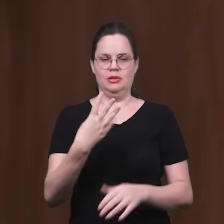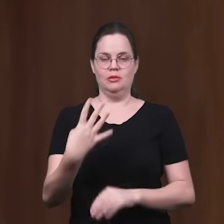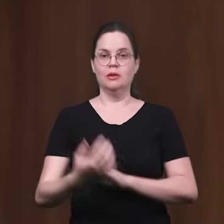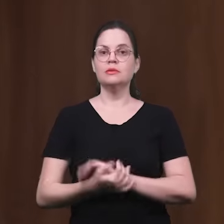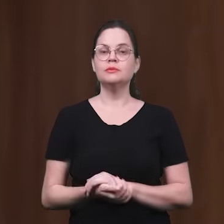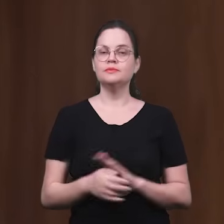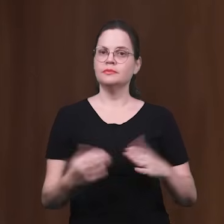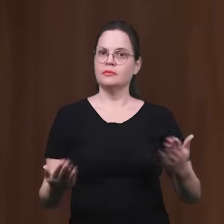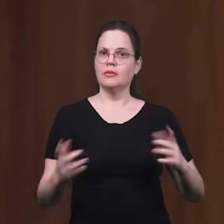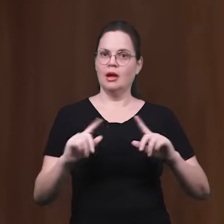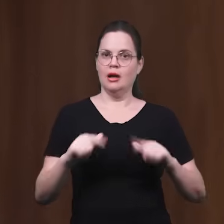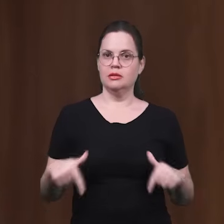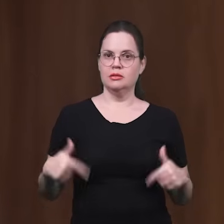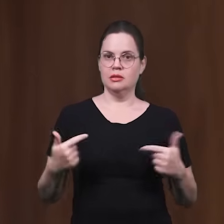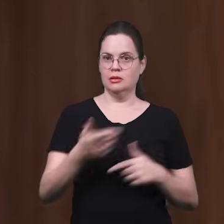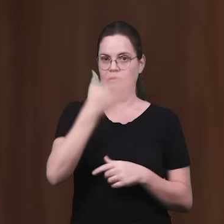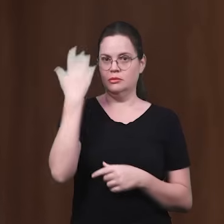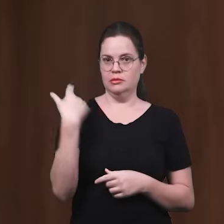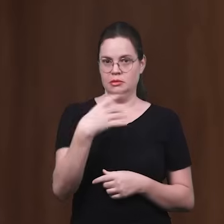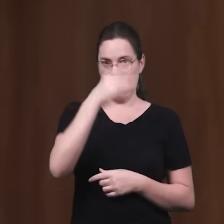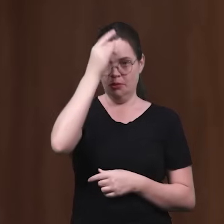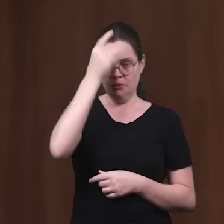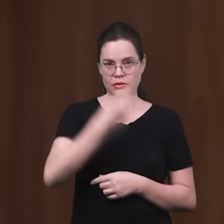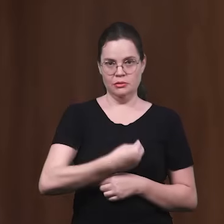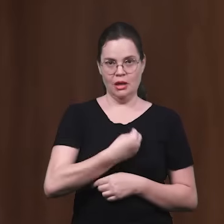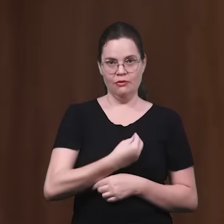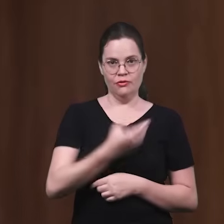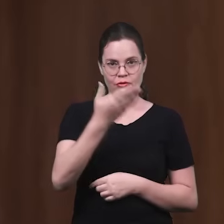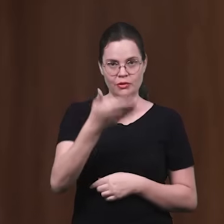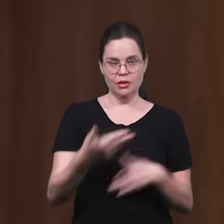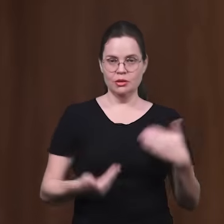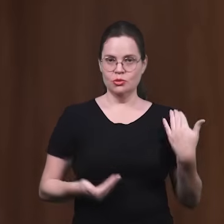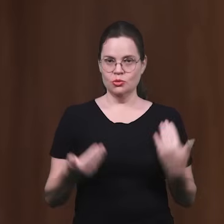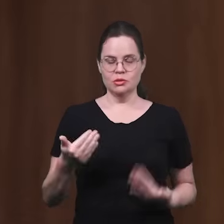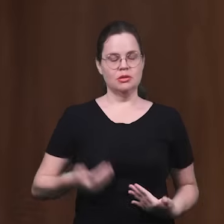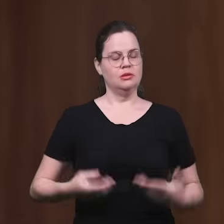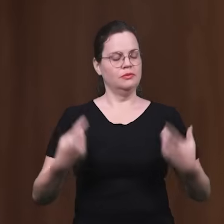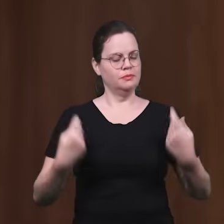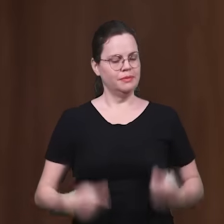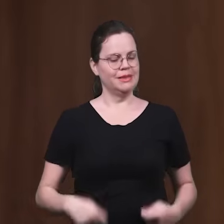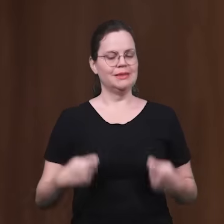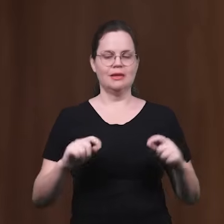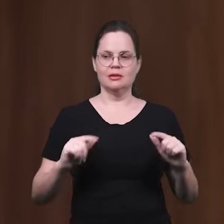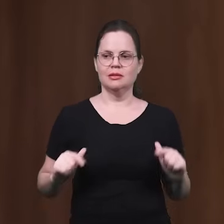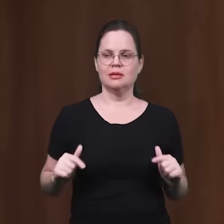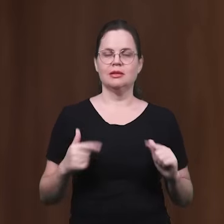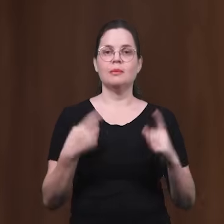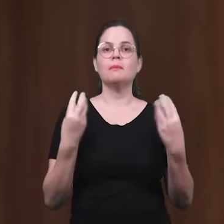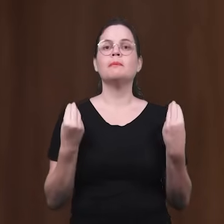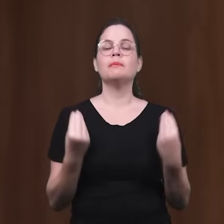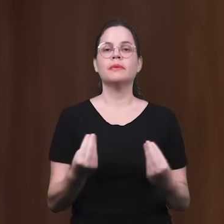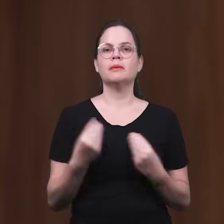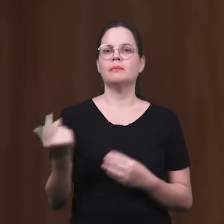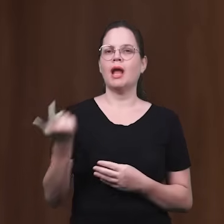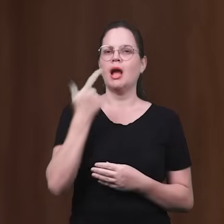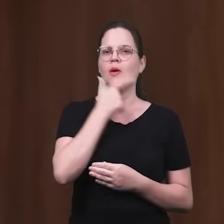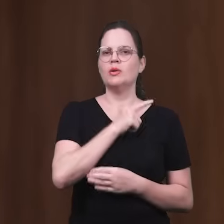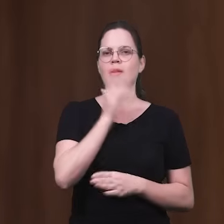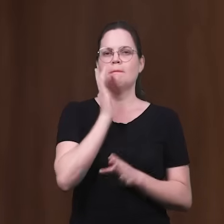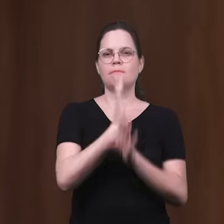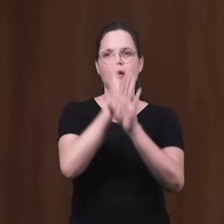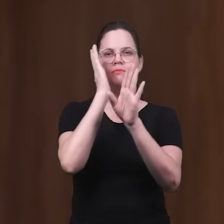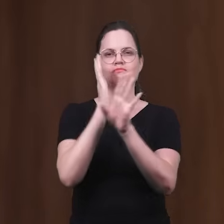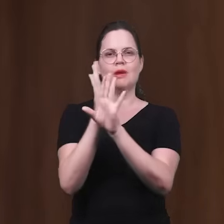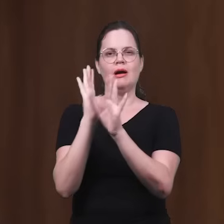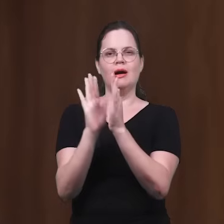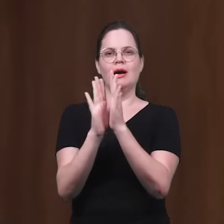na vida daquele que se dispõe a servir ao Senhor, para que ele consiga descobrir estes